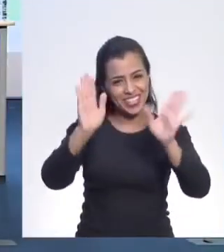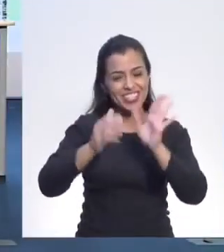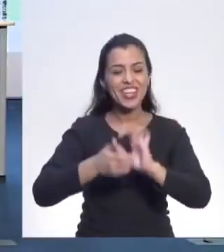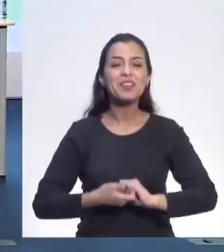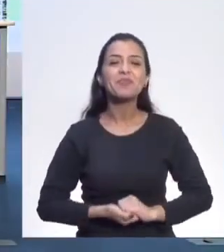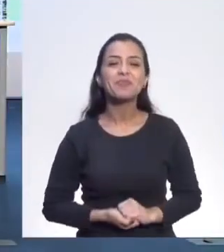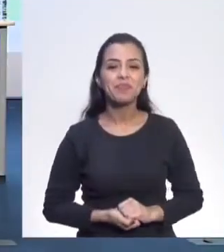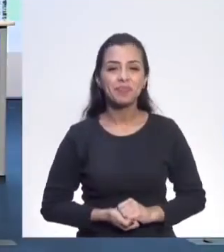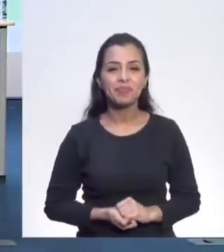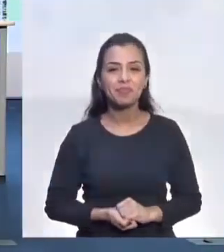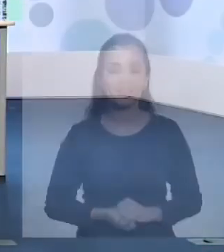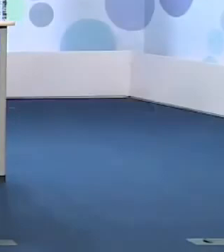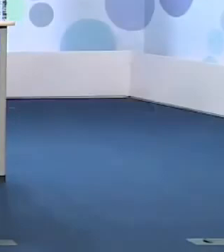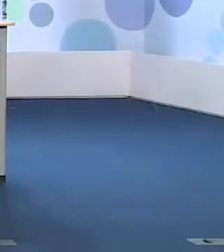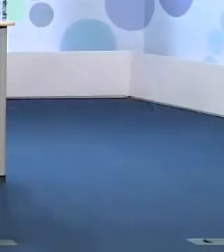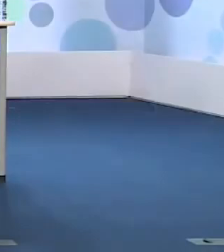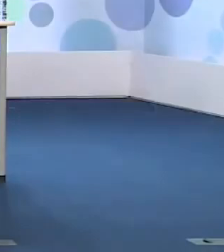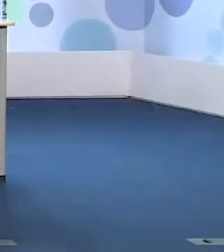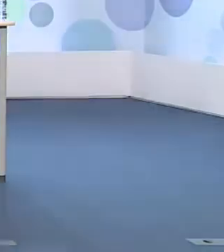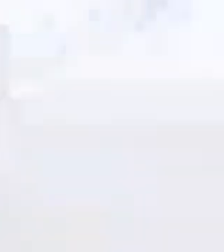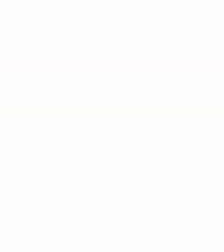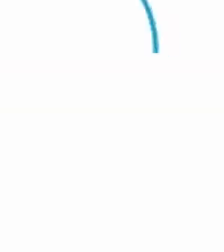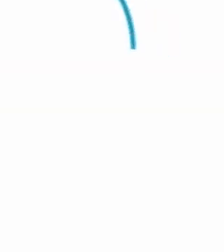mais, pessoal.